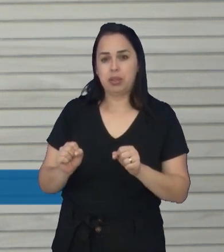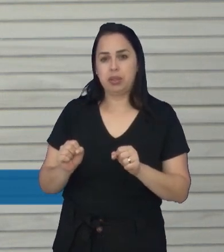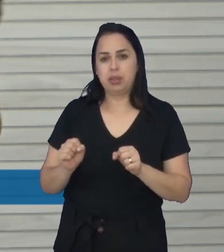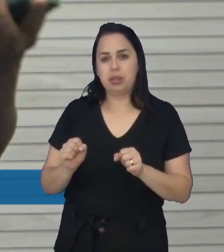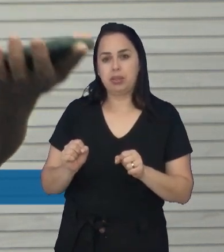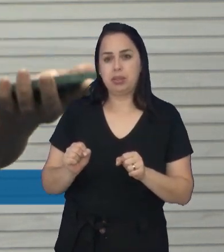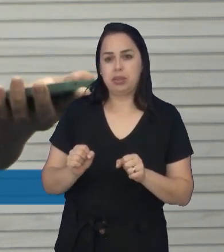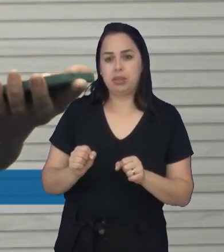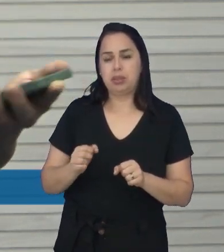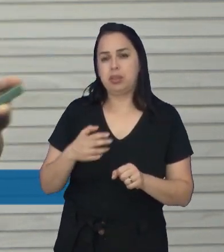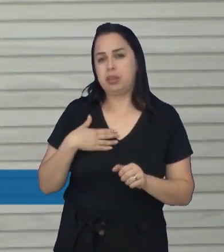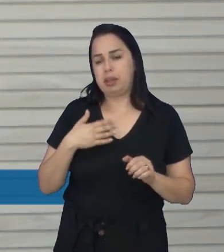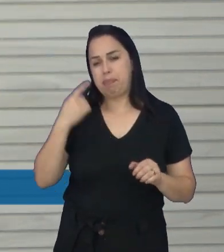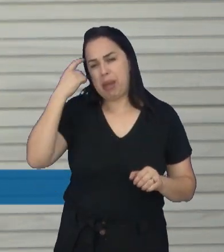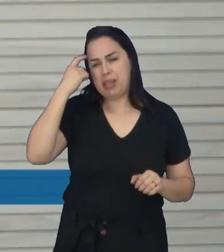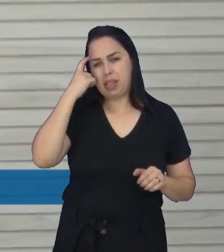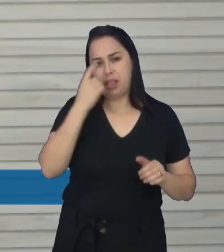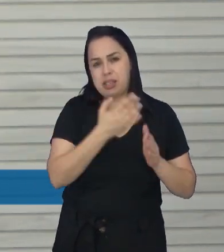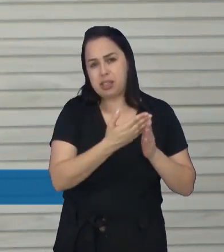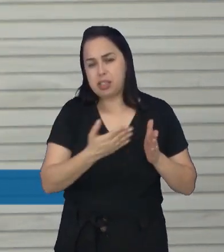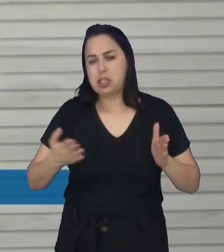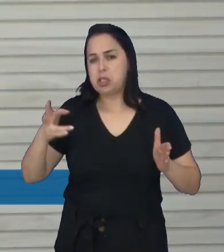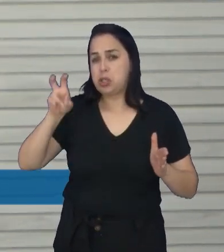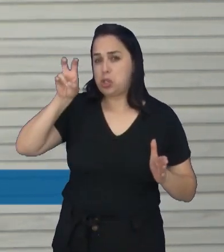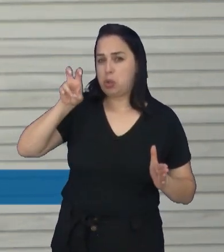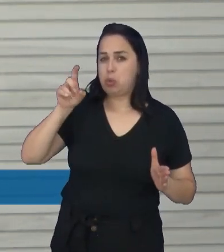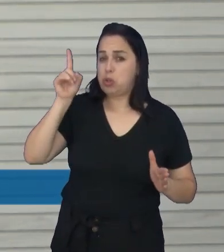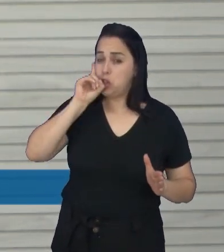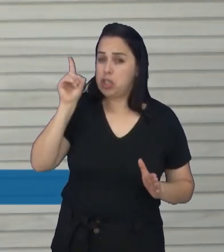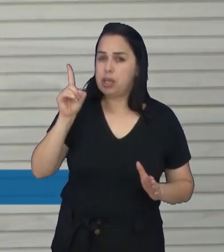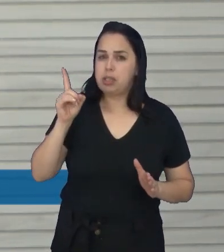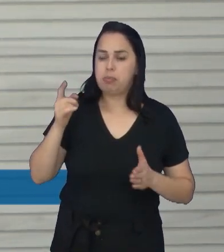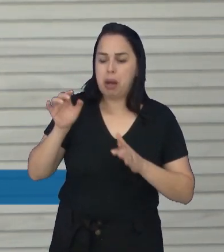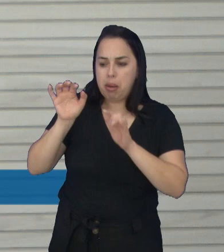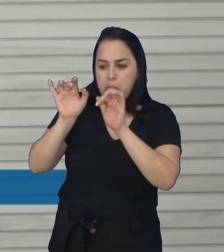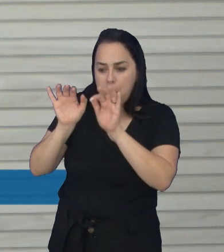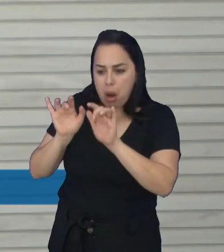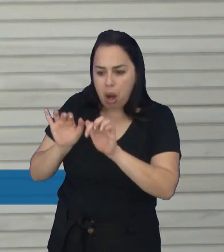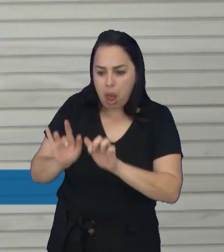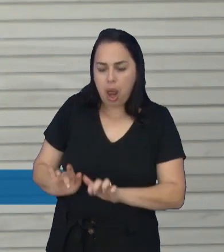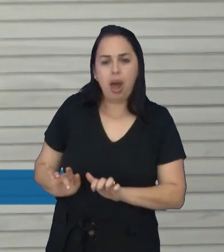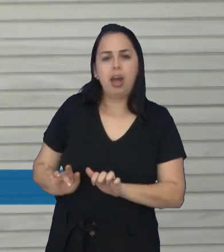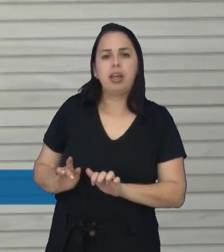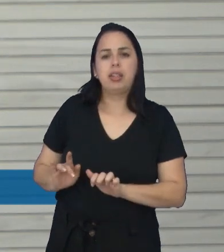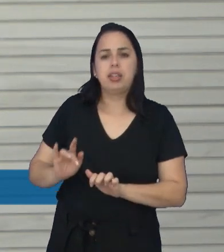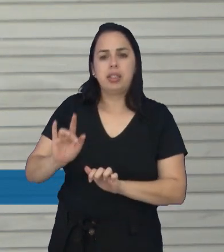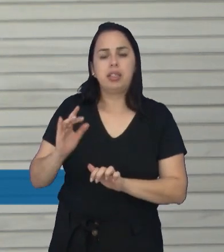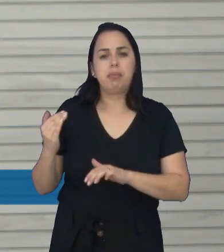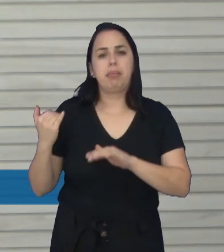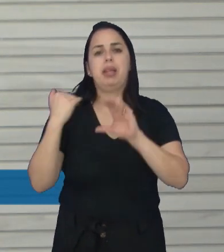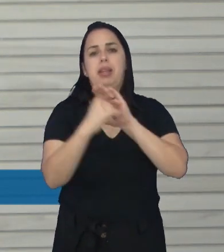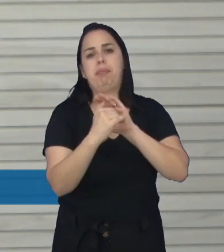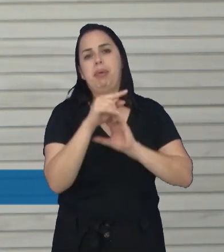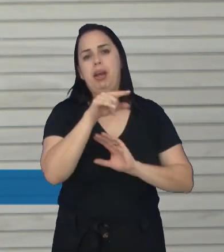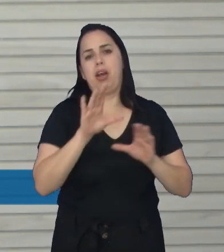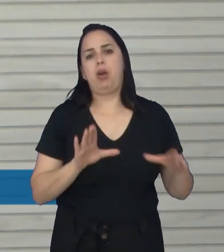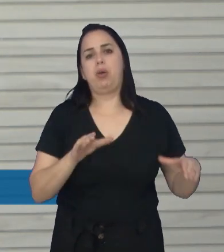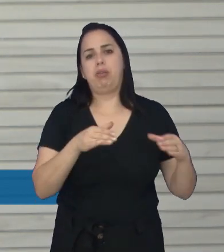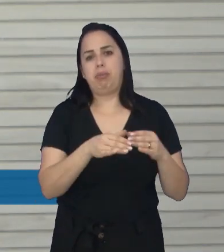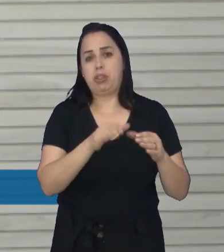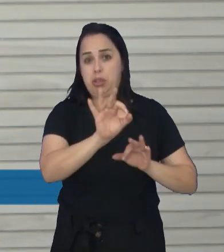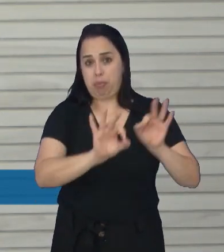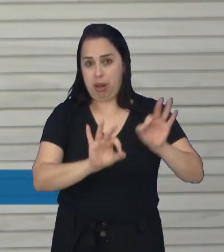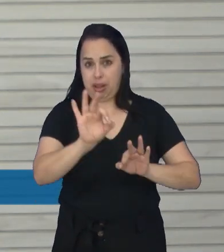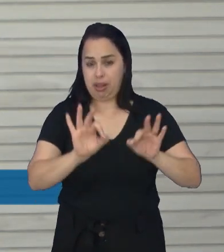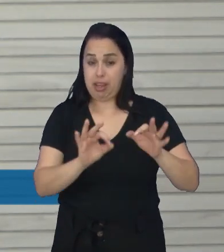ainda pelo menos uns 5 dias para você colocar por escrito e a comissão e a comissão de